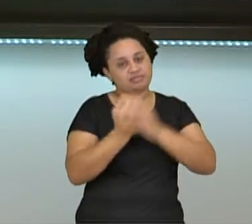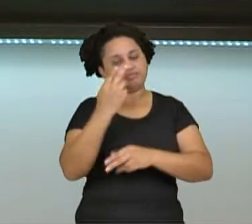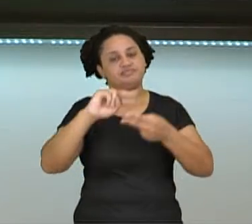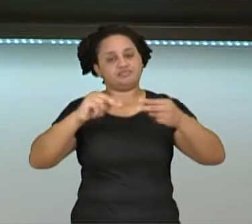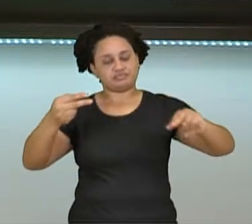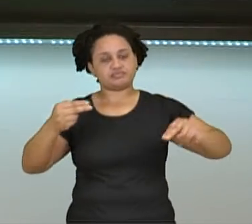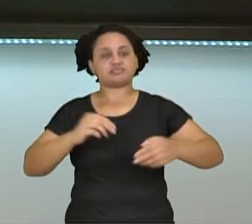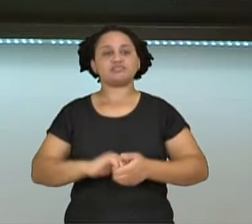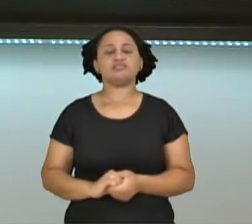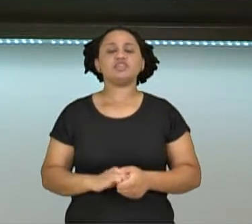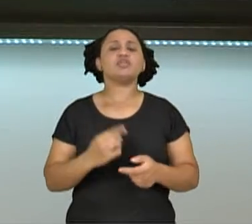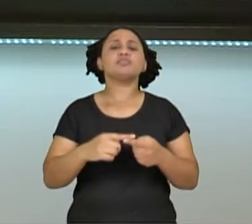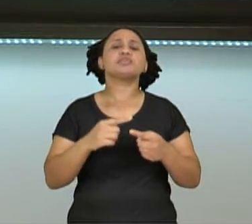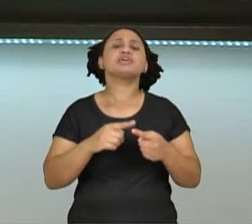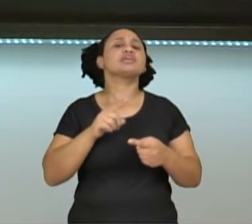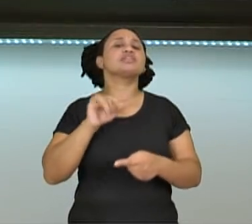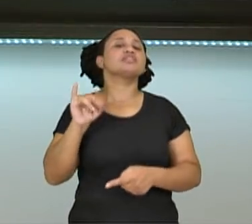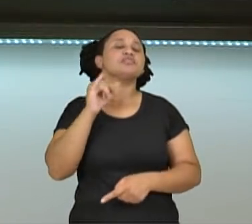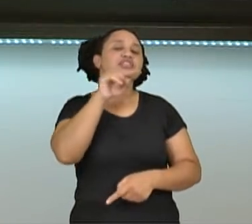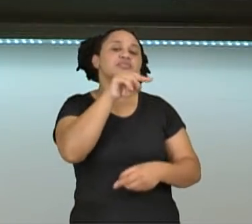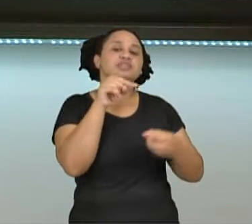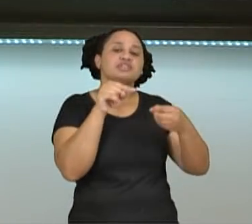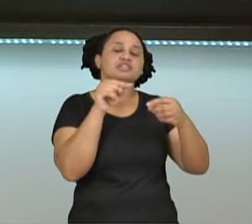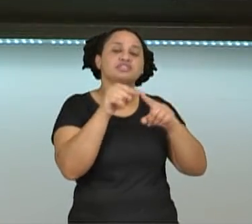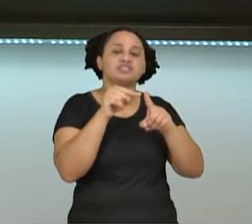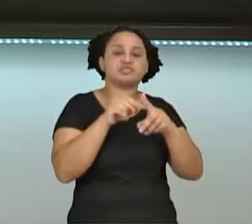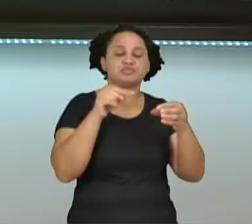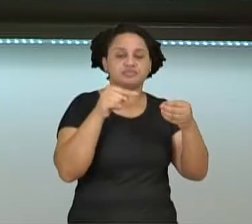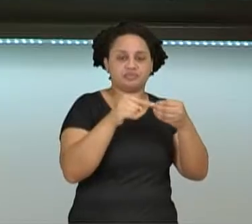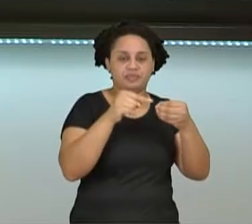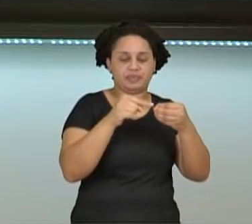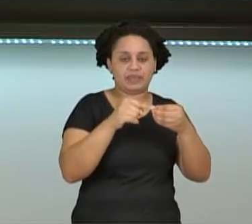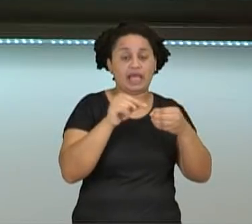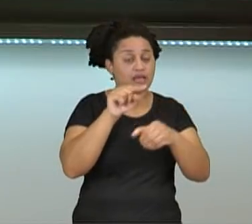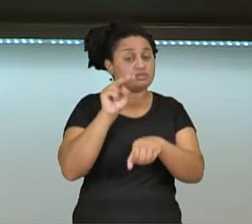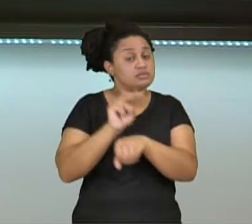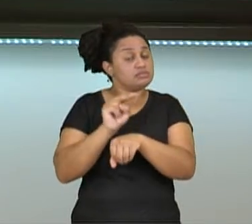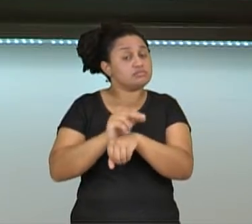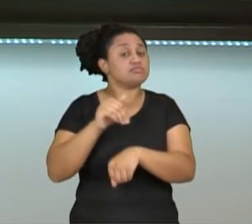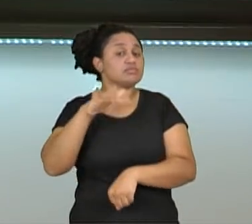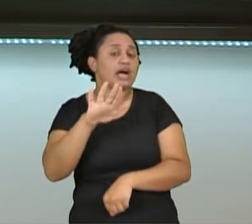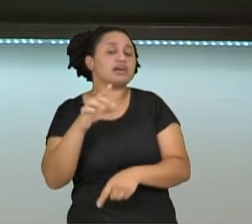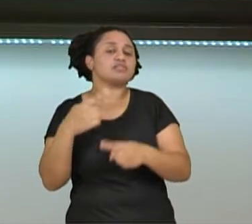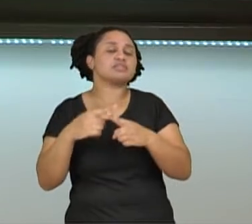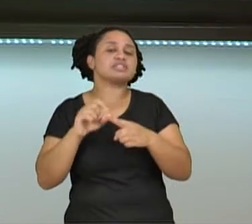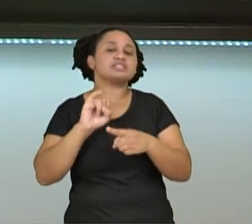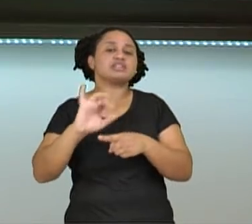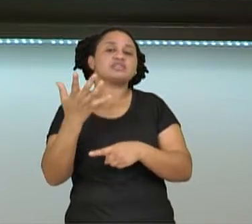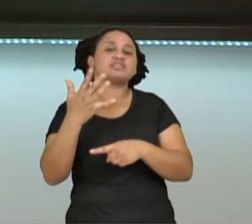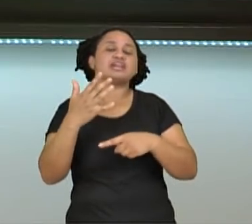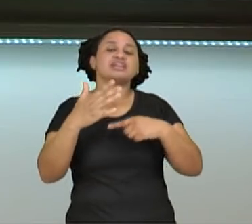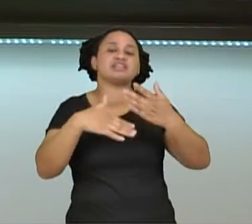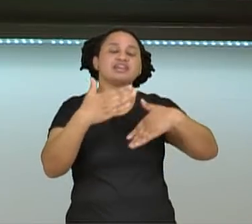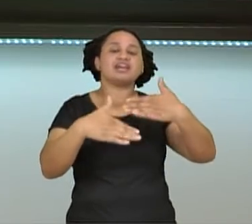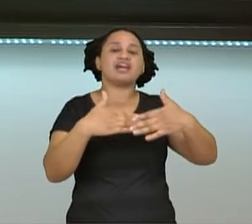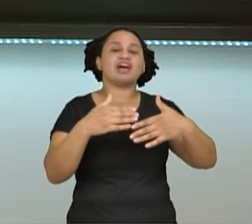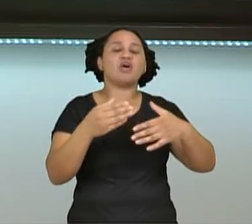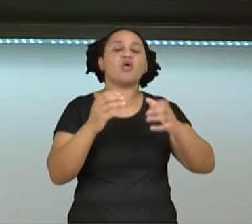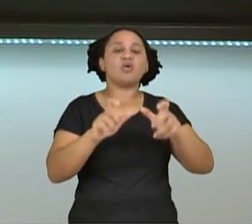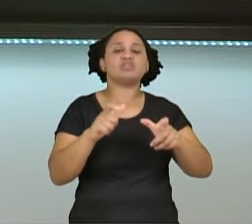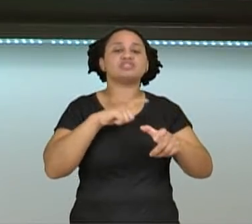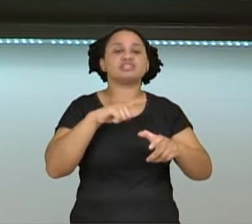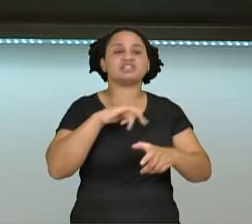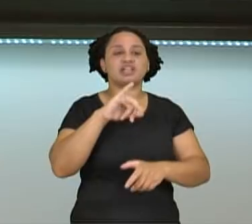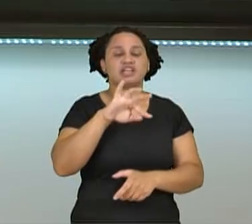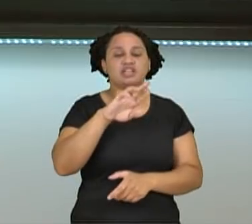para os eucariontes? É uma proteção a mais, porque se ocorre uma mutação ali onde estão os introns, também não vai ser algo que vai interferir na produção